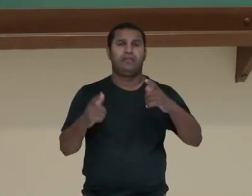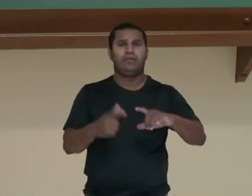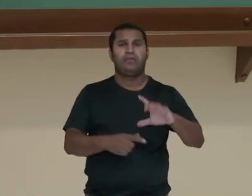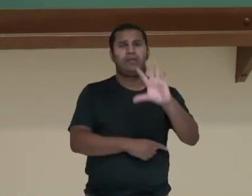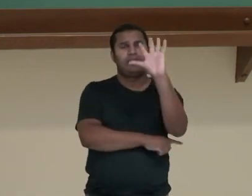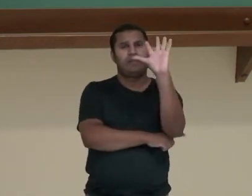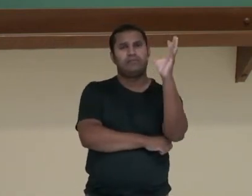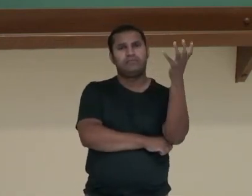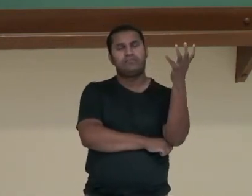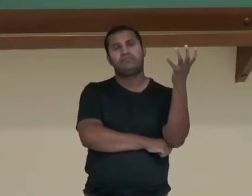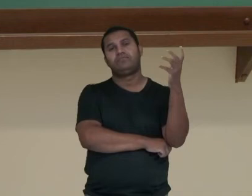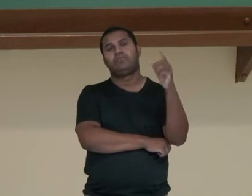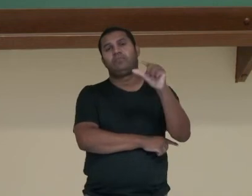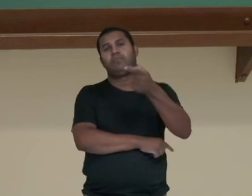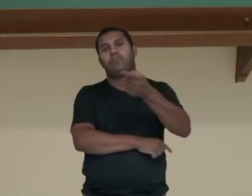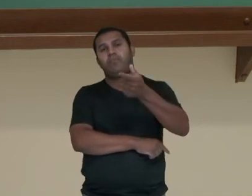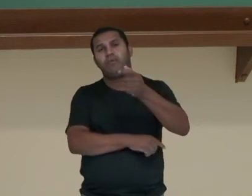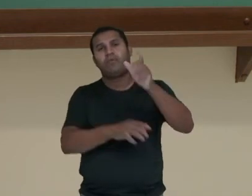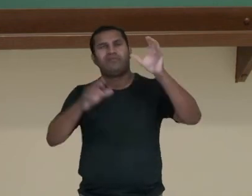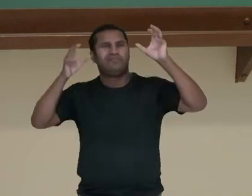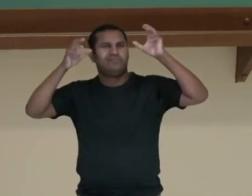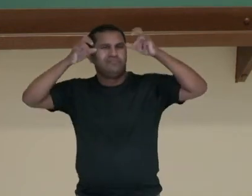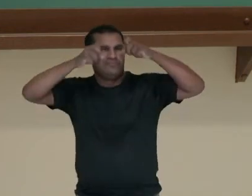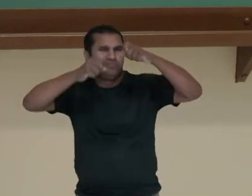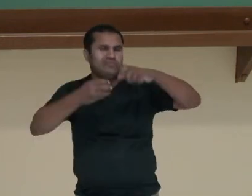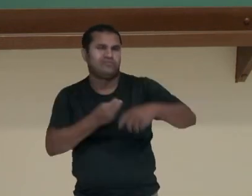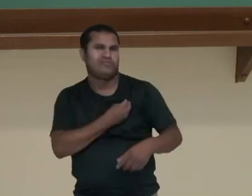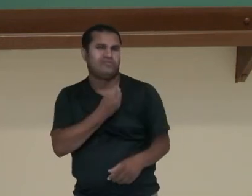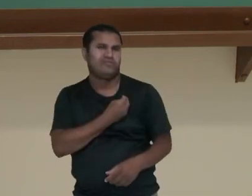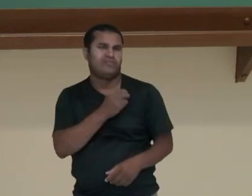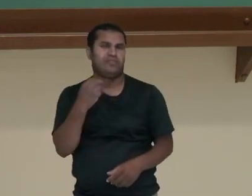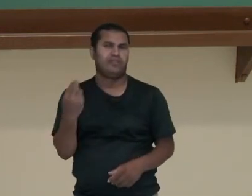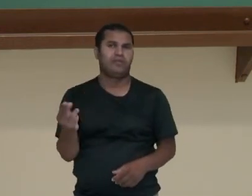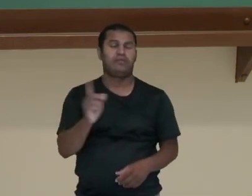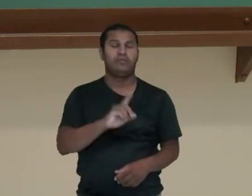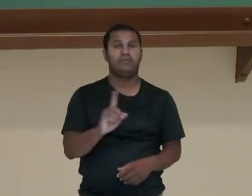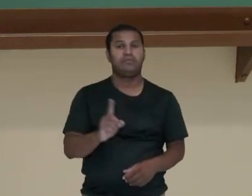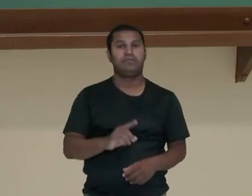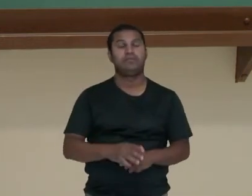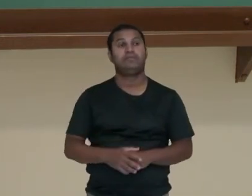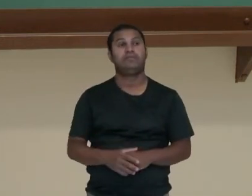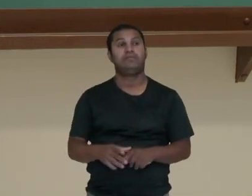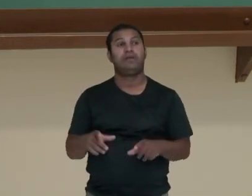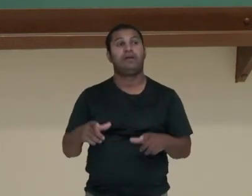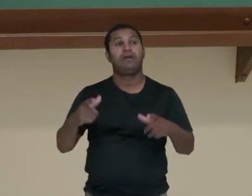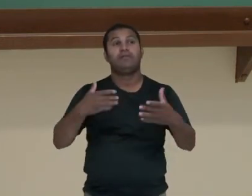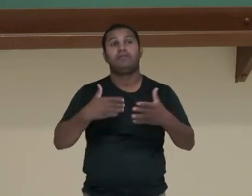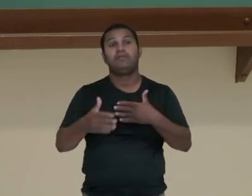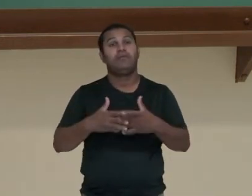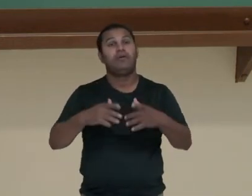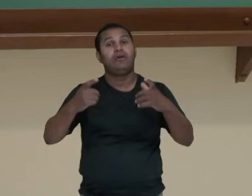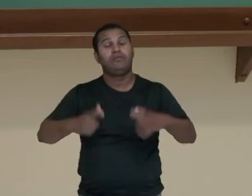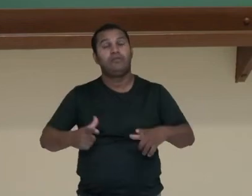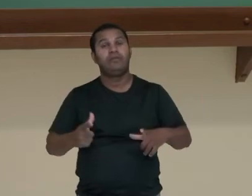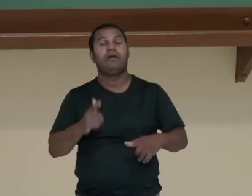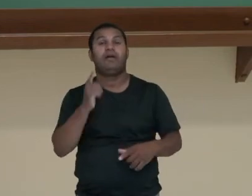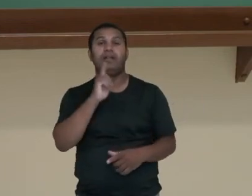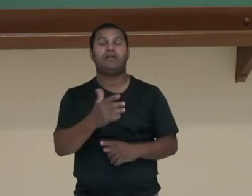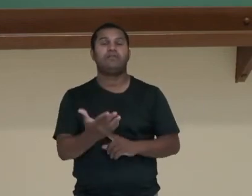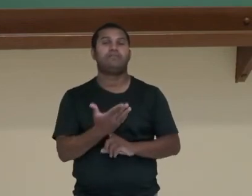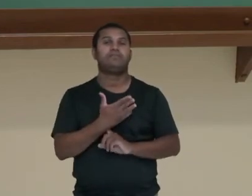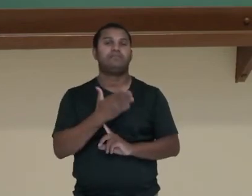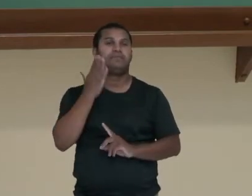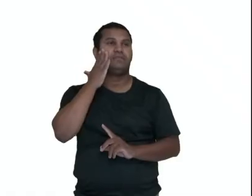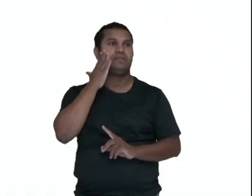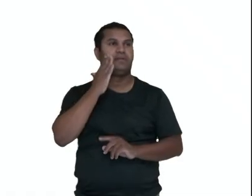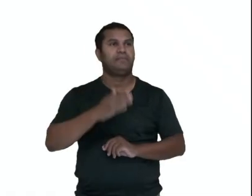São capacidades de responder a estímulos do meio ambiente. Vamos lá para a segunda atividade.